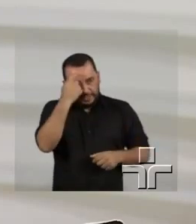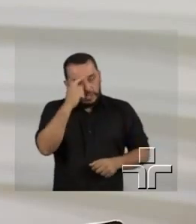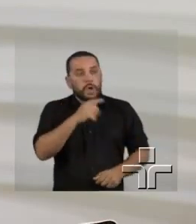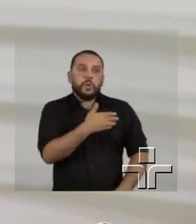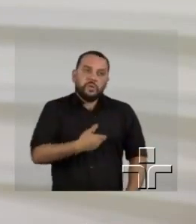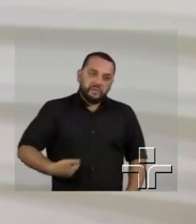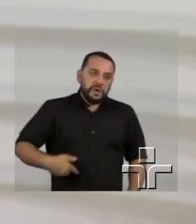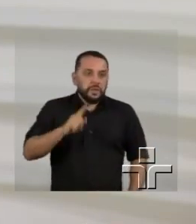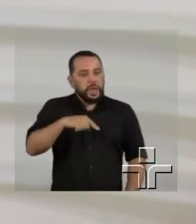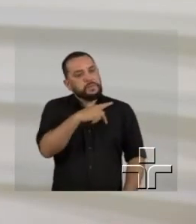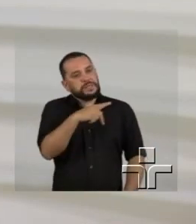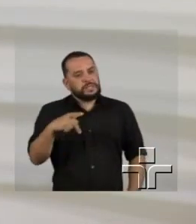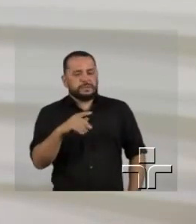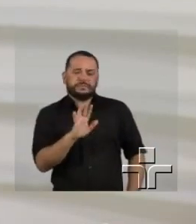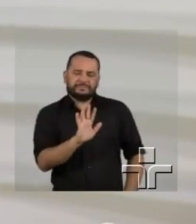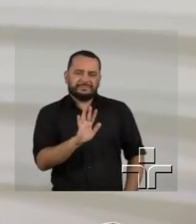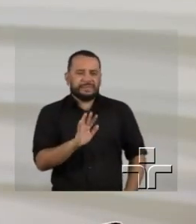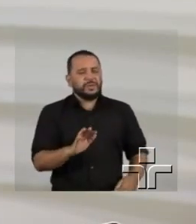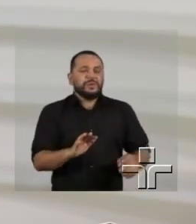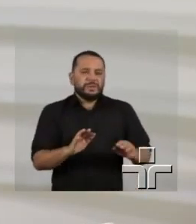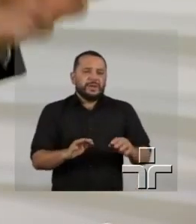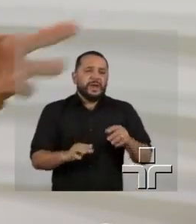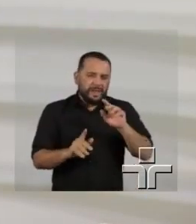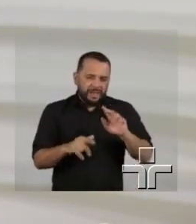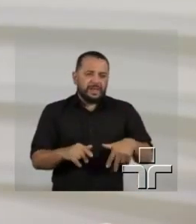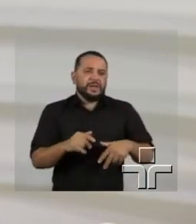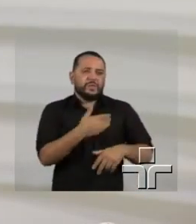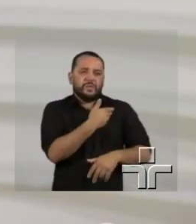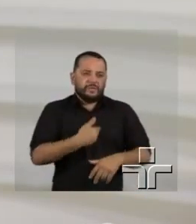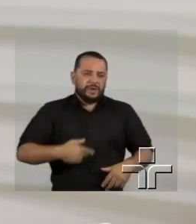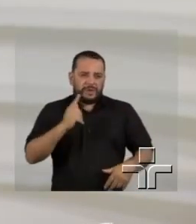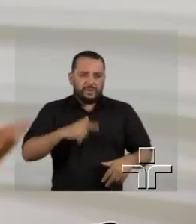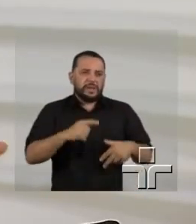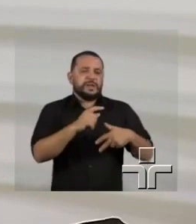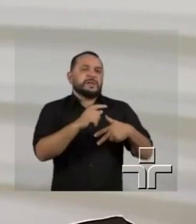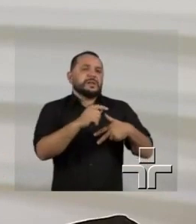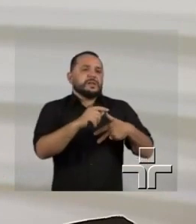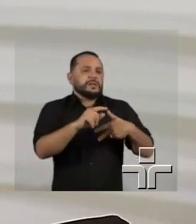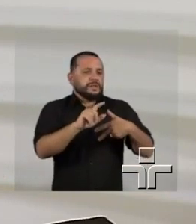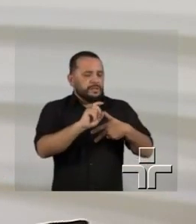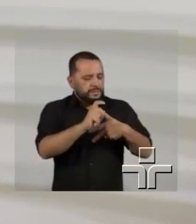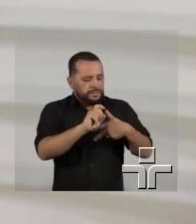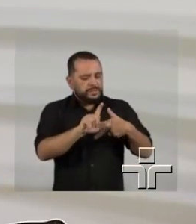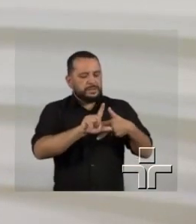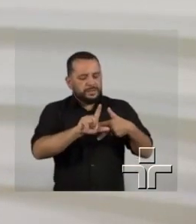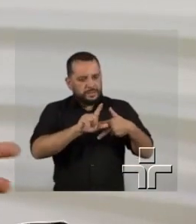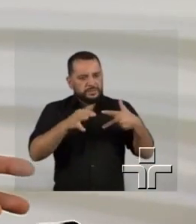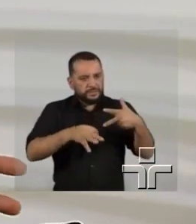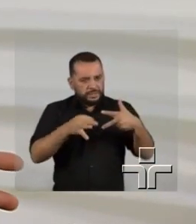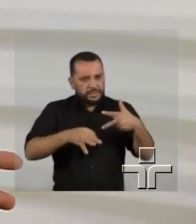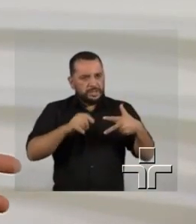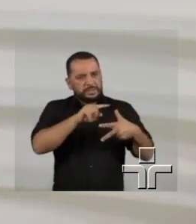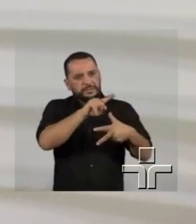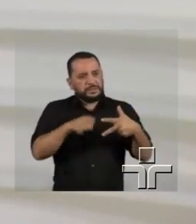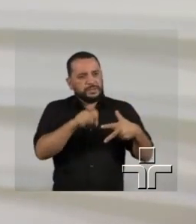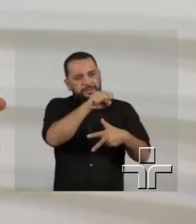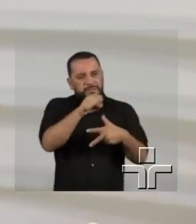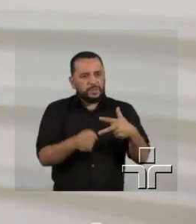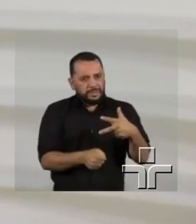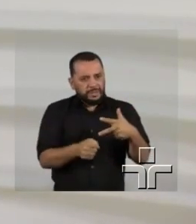que isso aí pode acontecer. Uhum. Não tem problema nenhum. Contanto que sejam pessoas que estejam no mesmo nível daqueles